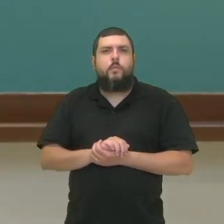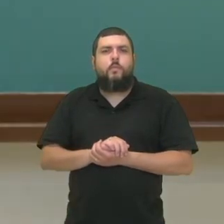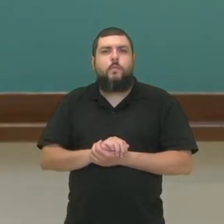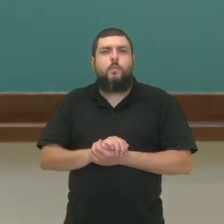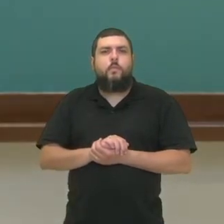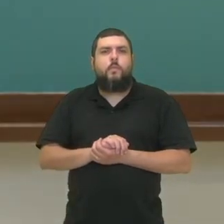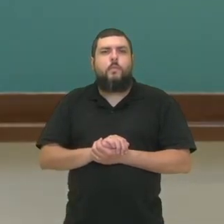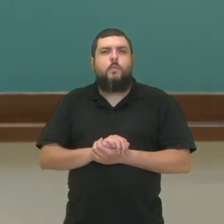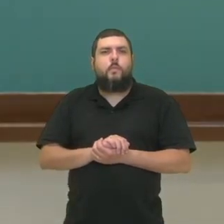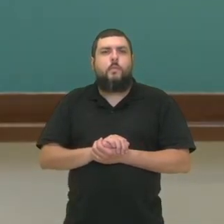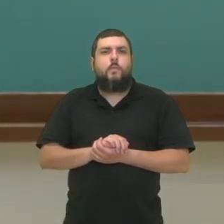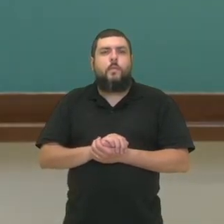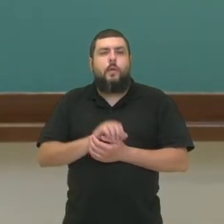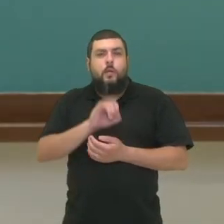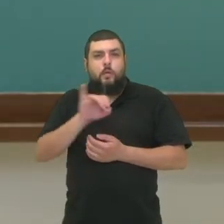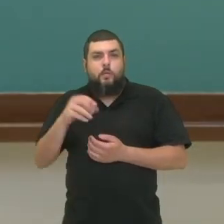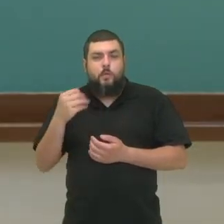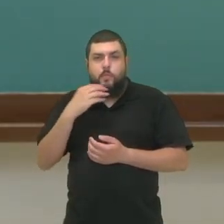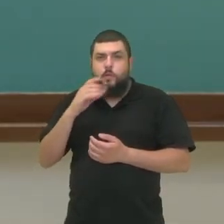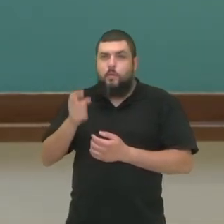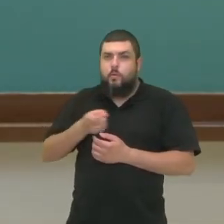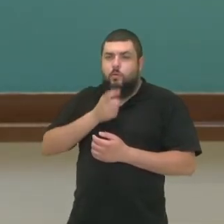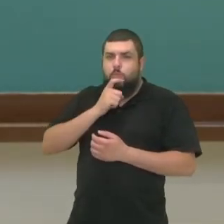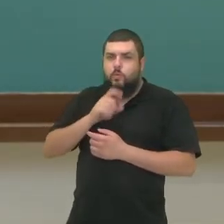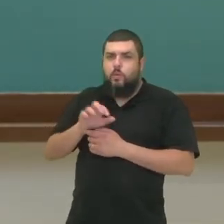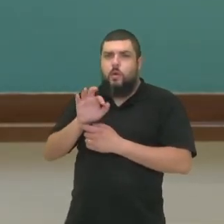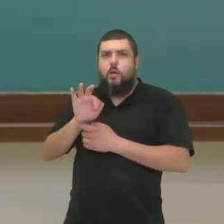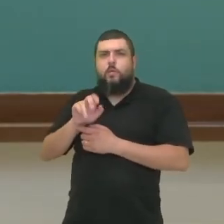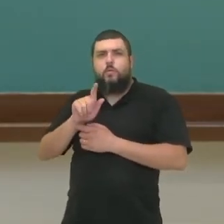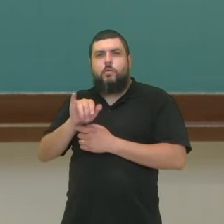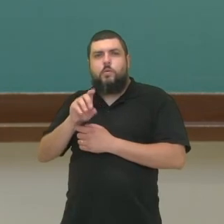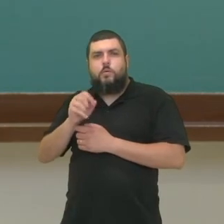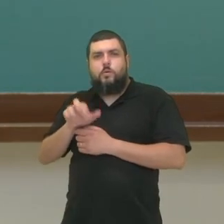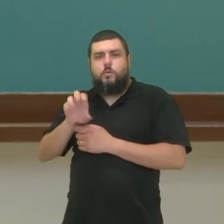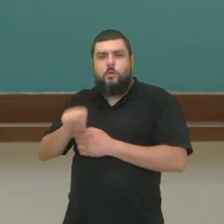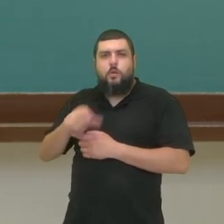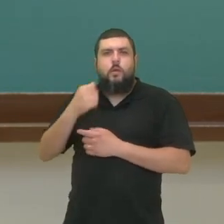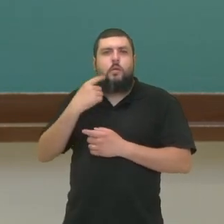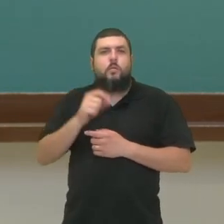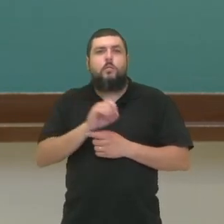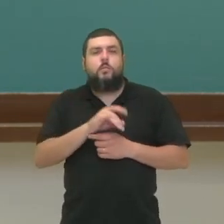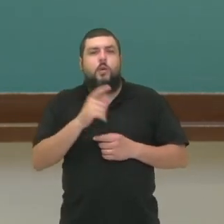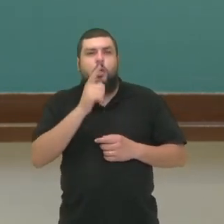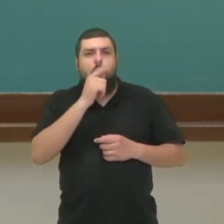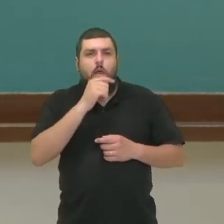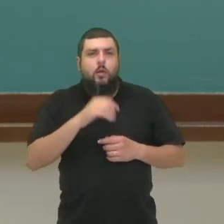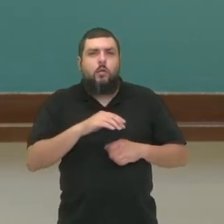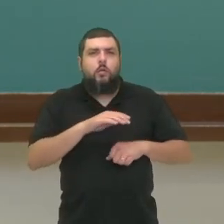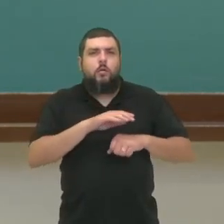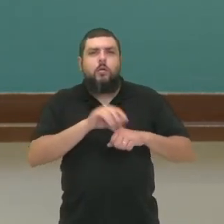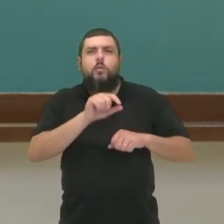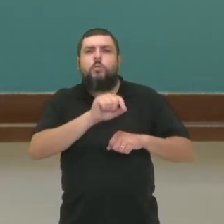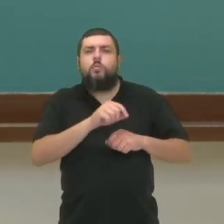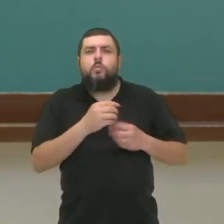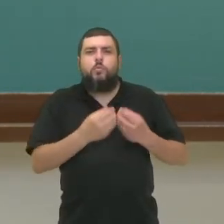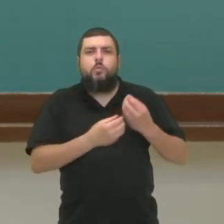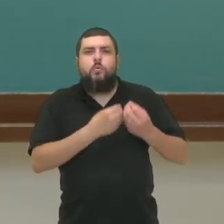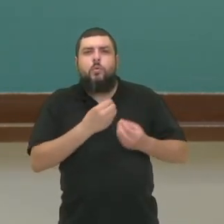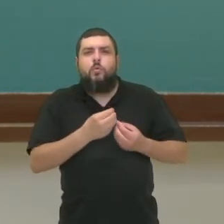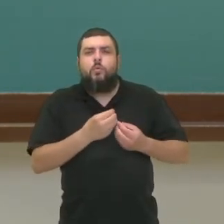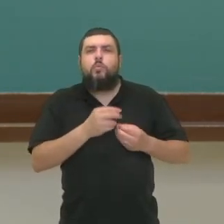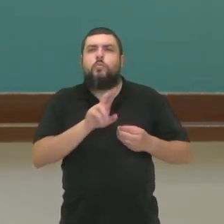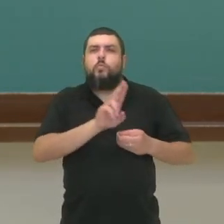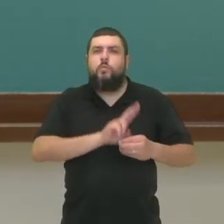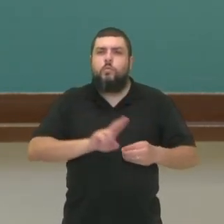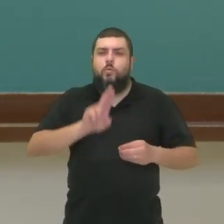mais quente, né, aí seria, né, utilizado águas, temperaturas mais elevadas para aquecer, com sistema de fogão a lenha,